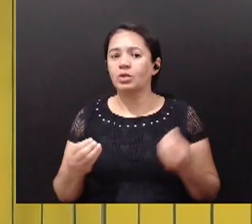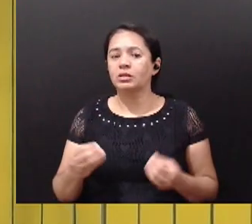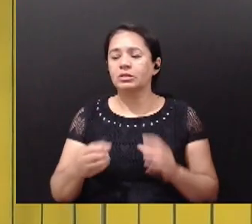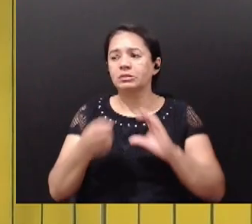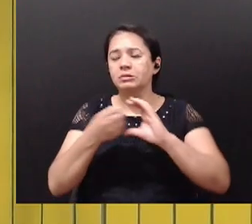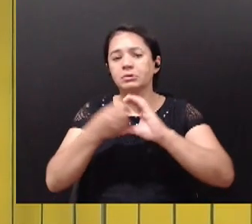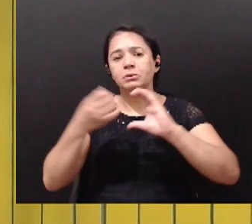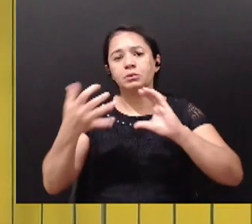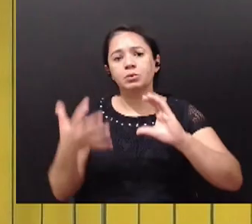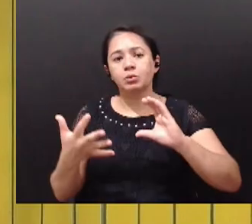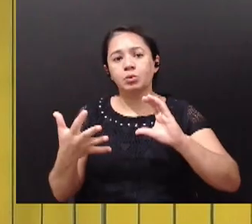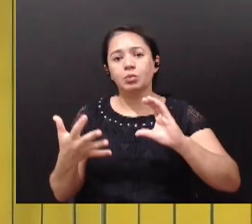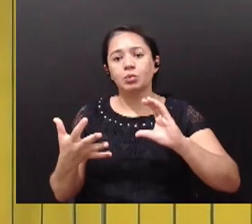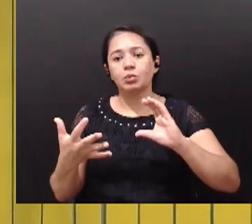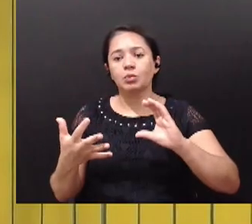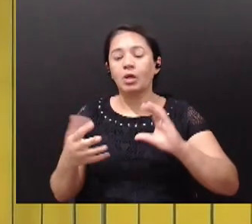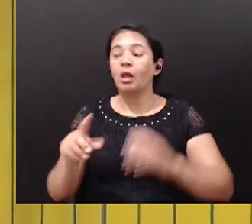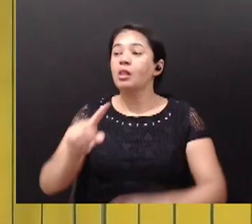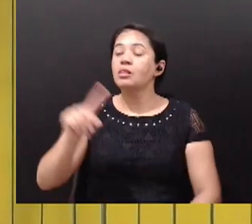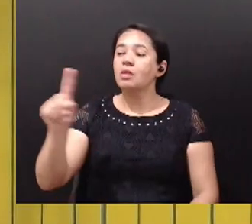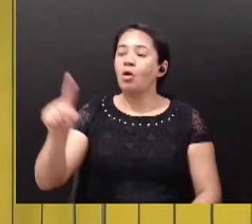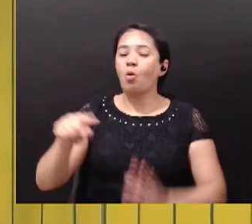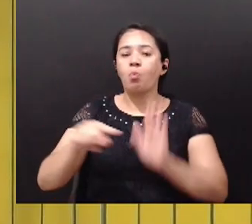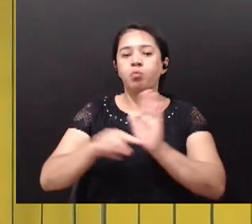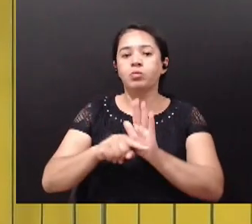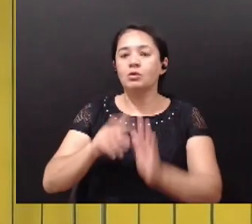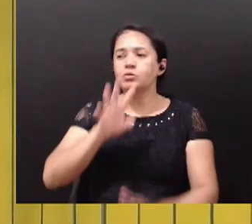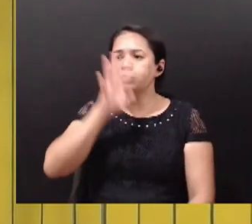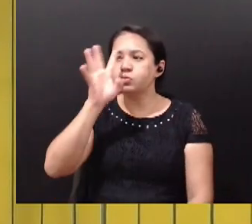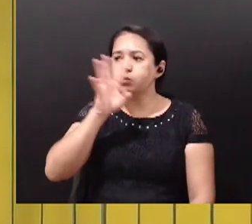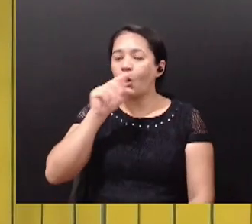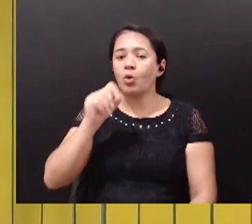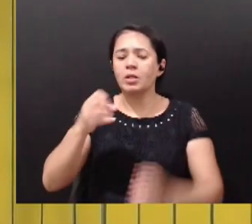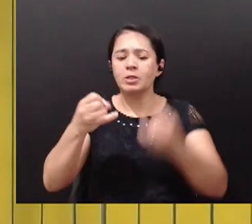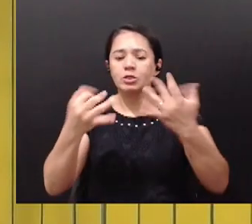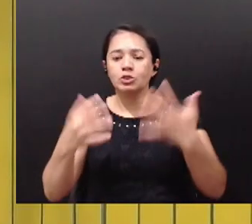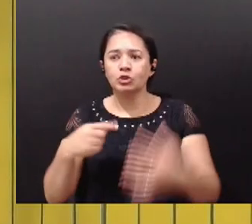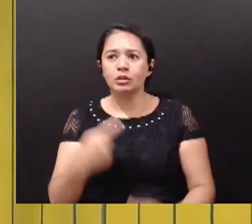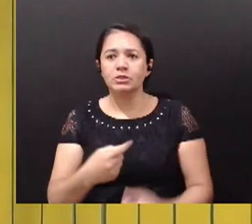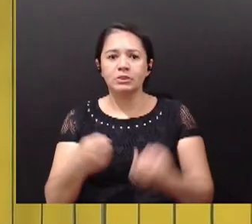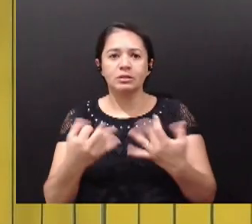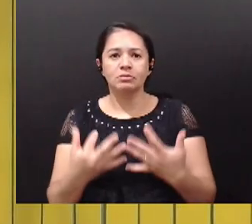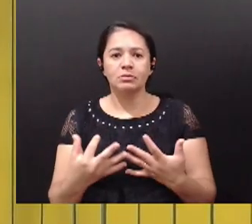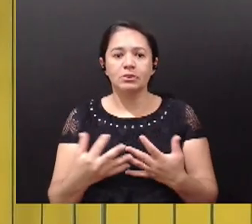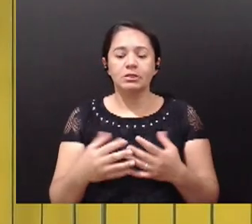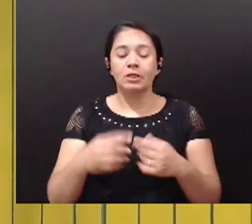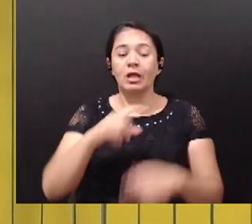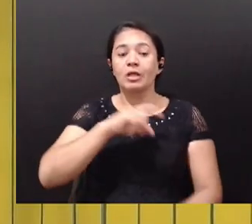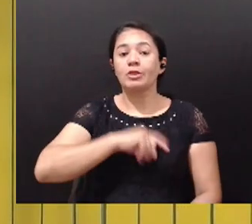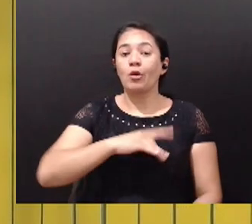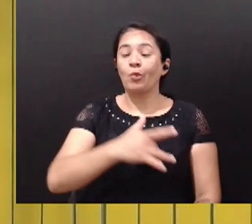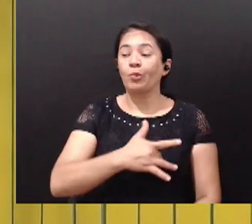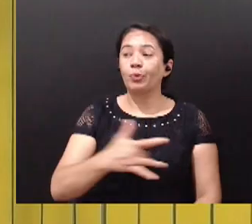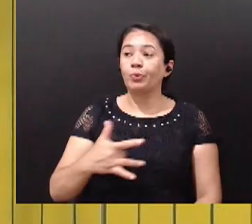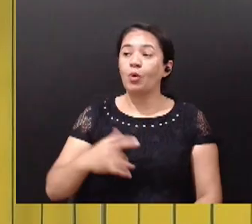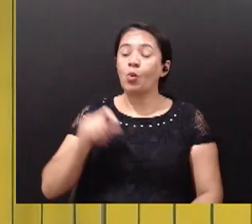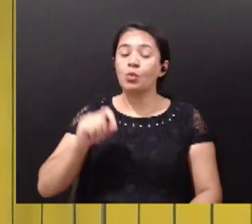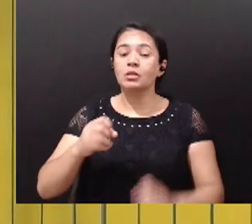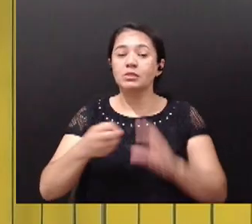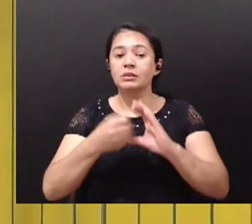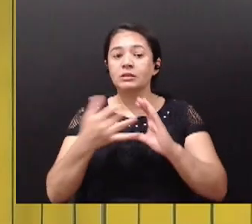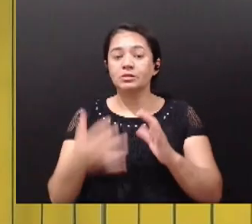uma negativa abusiva quando a gente fala dos planos de saúde?